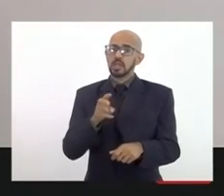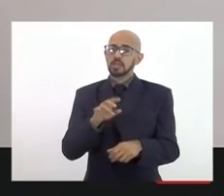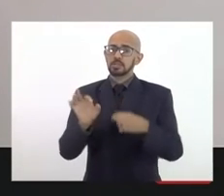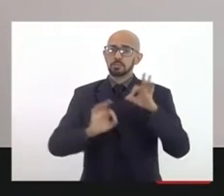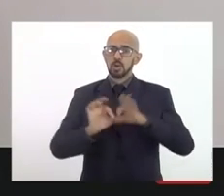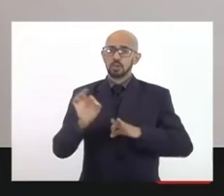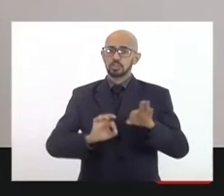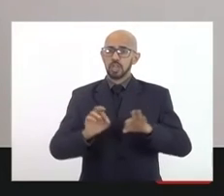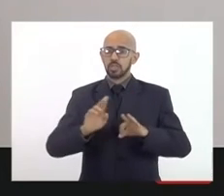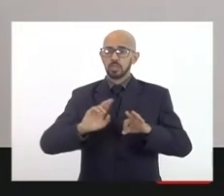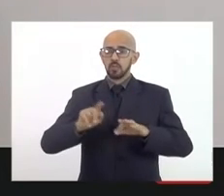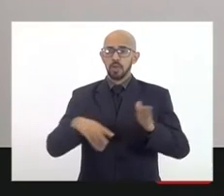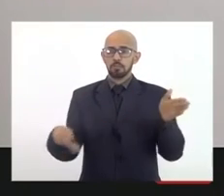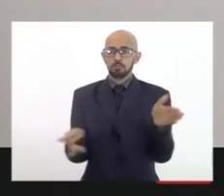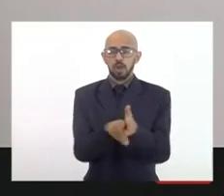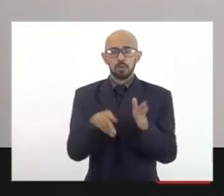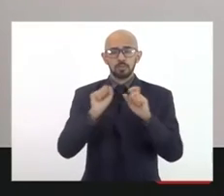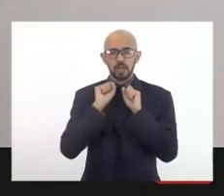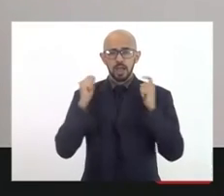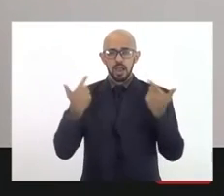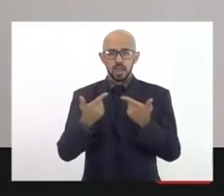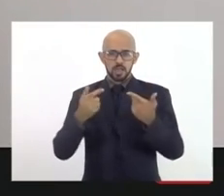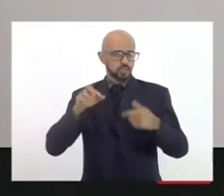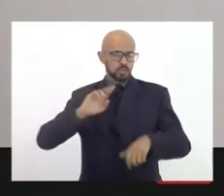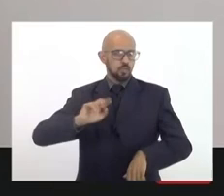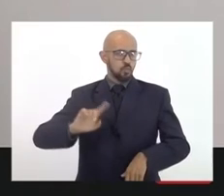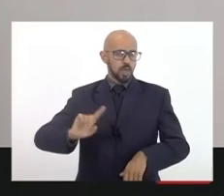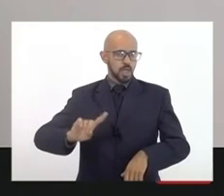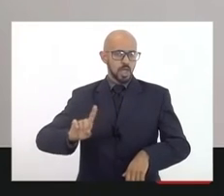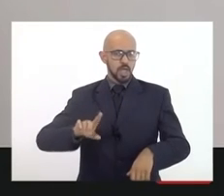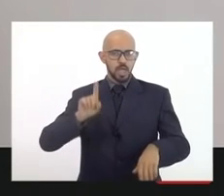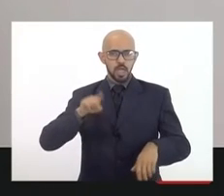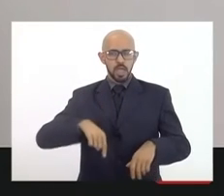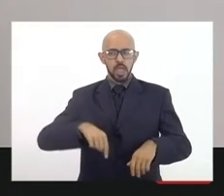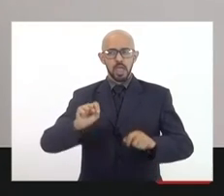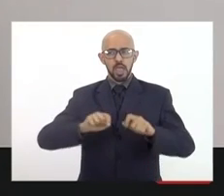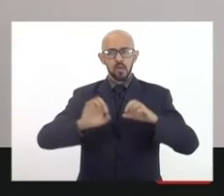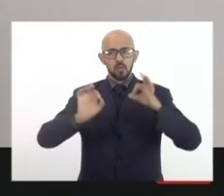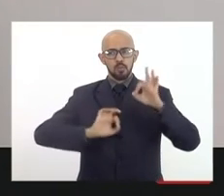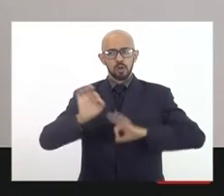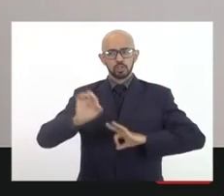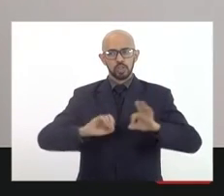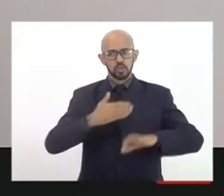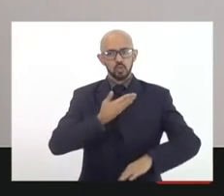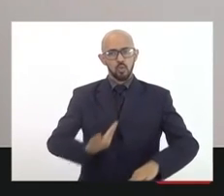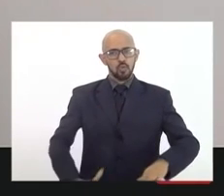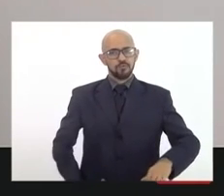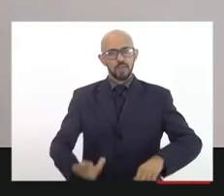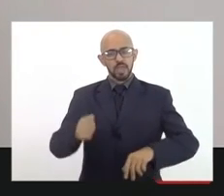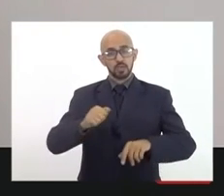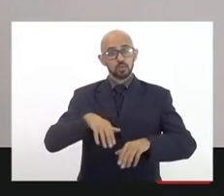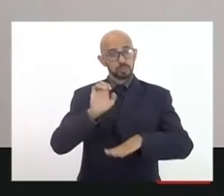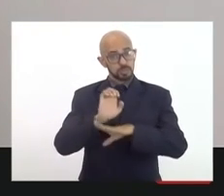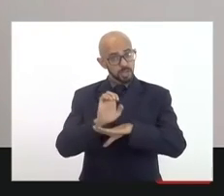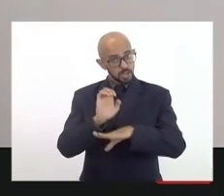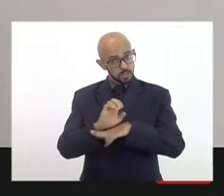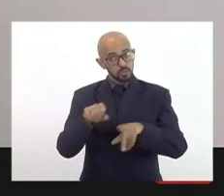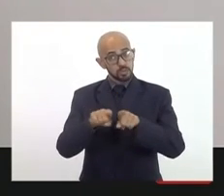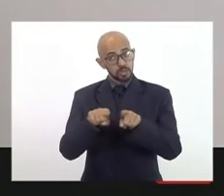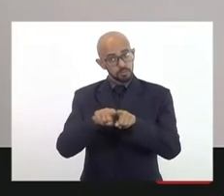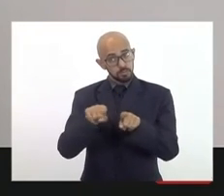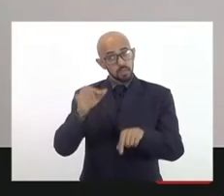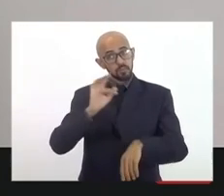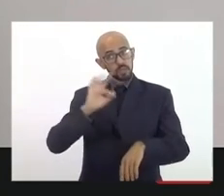não é um projeto da LERJ, que nem o Luiz Paulo falou, é um projeto do governo do Estado e do governo federal também, que não tem